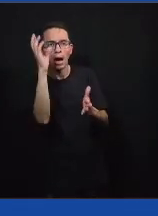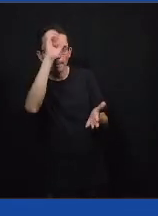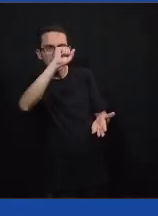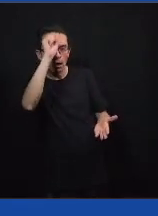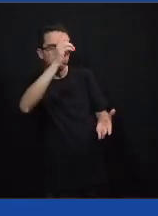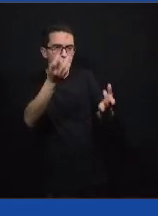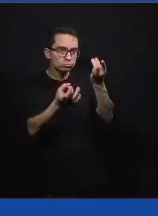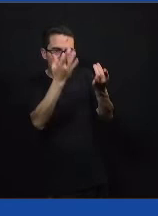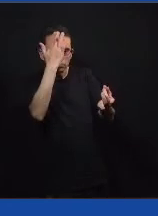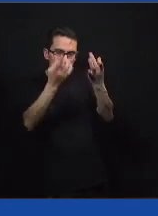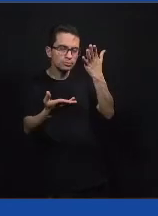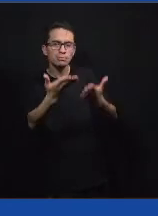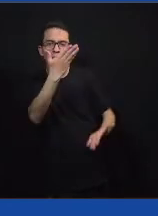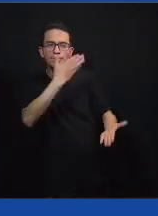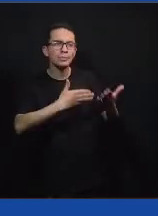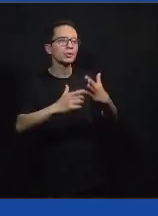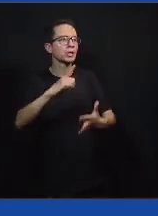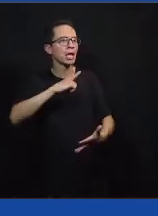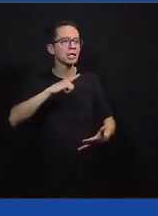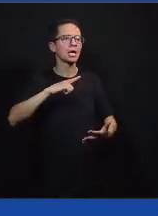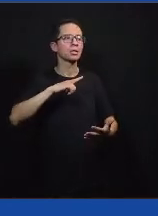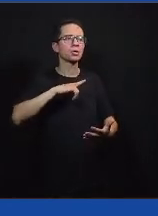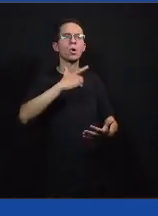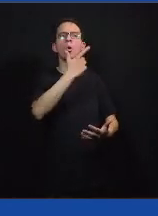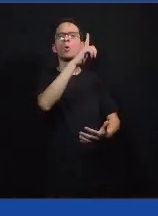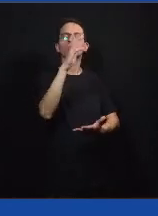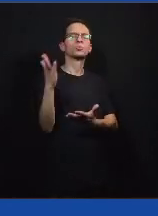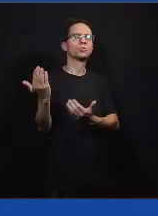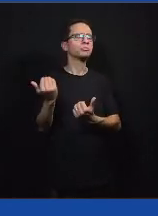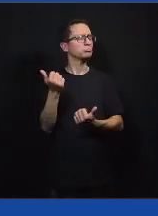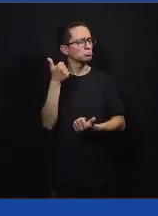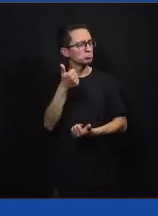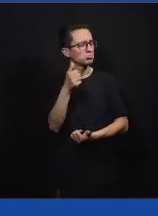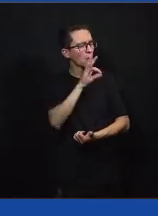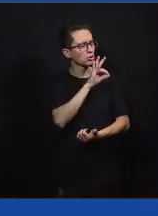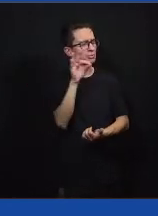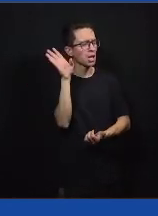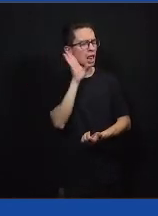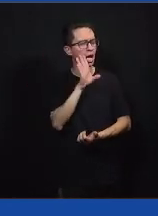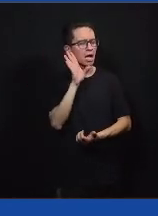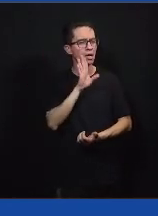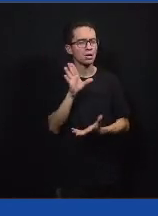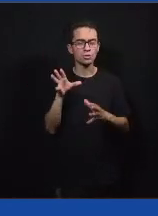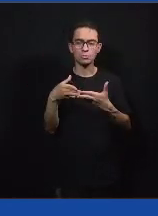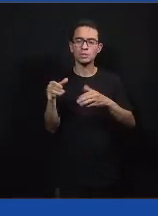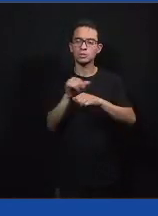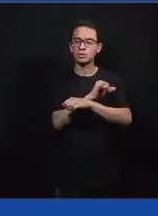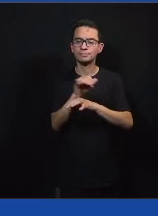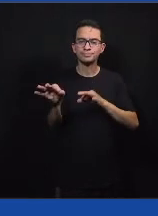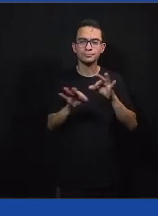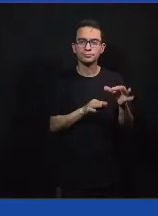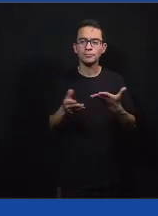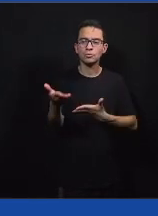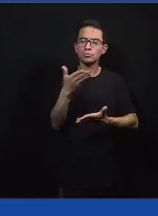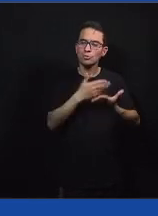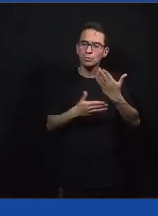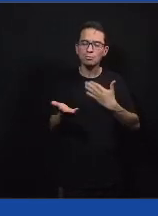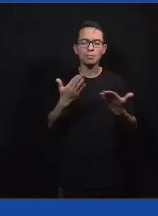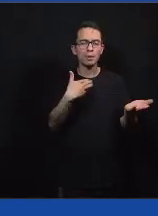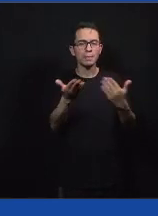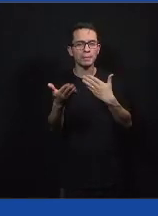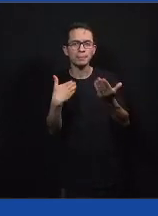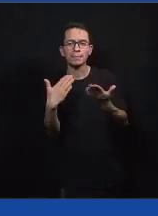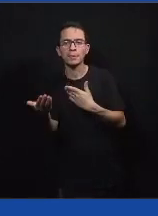e acho que não é poder conhecer outros jovens que estão no projeto cidadania assim como eles né poderem trocar figurinhas o